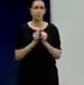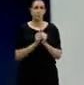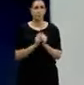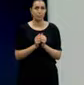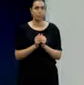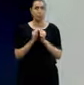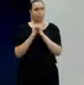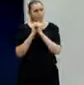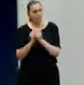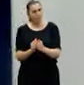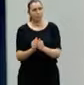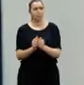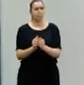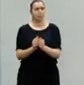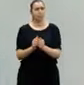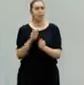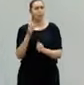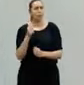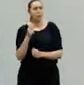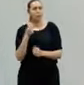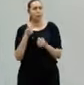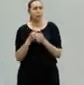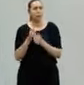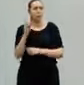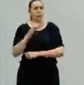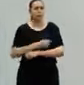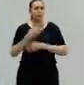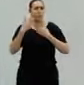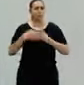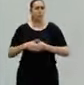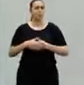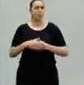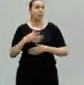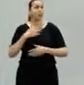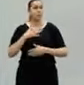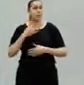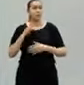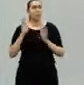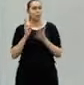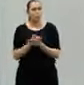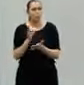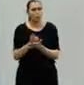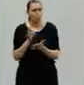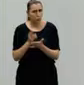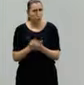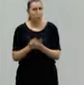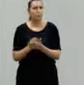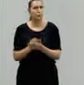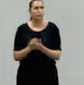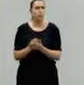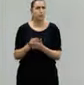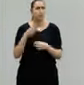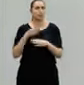gente, acompanhando. Está chegando o dia da prova, não desistam, contem com a gente